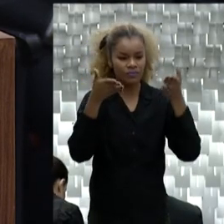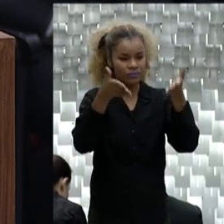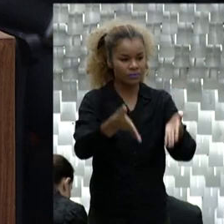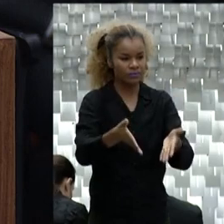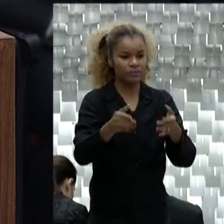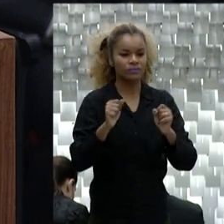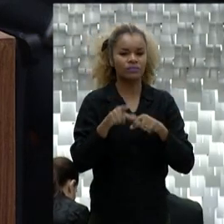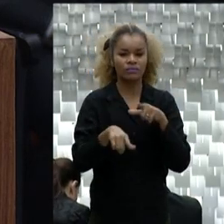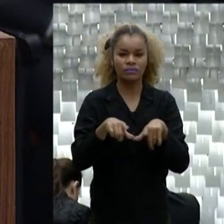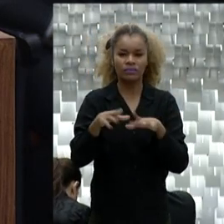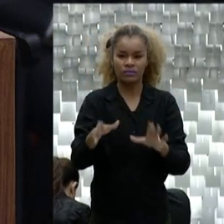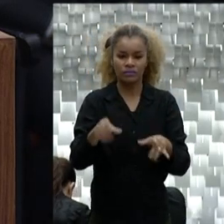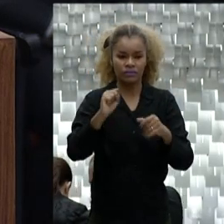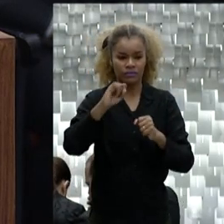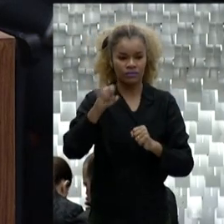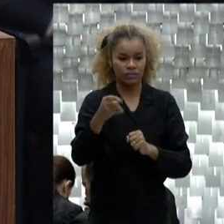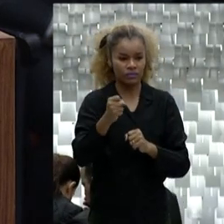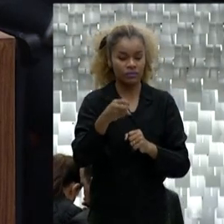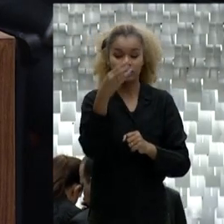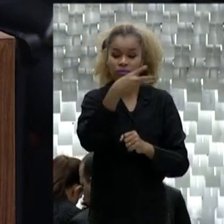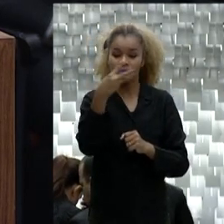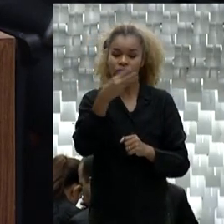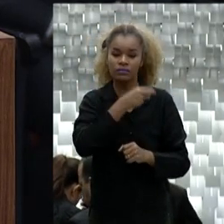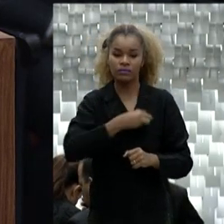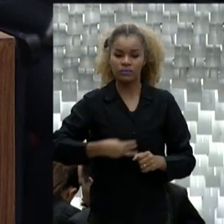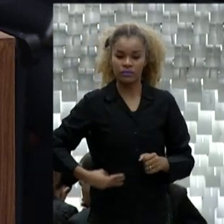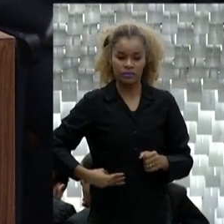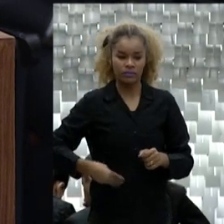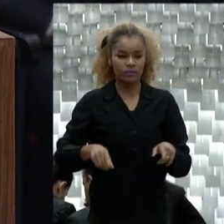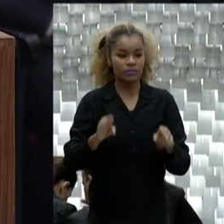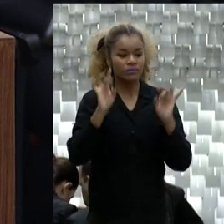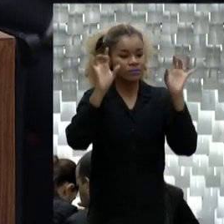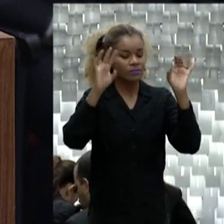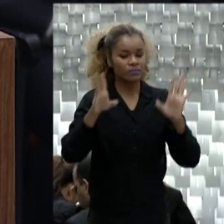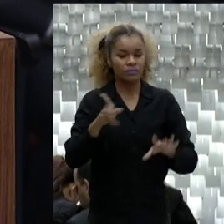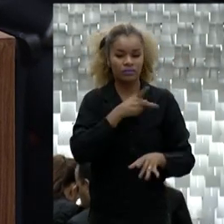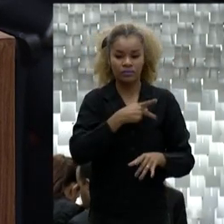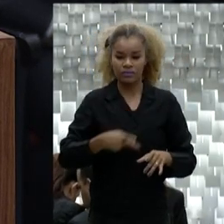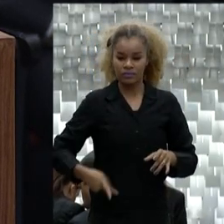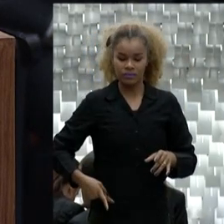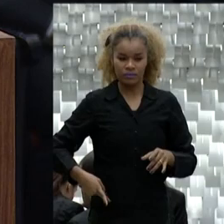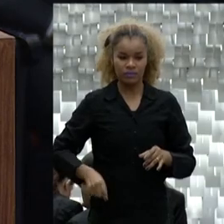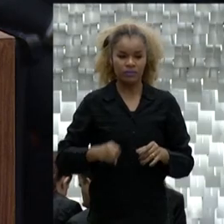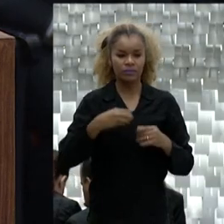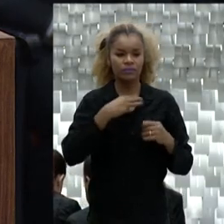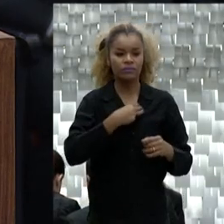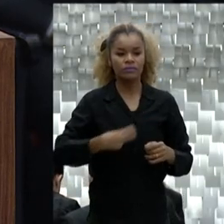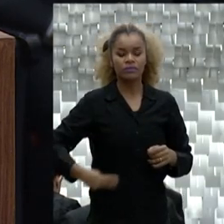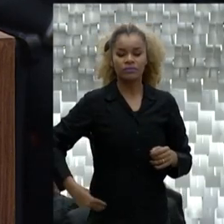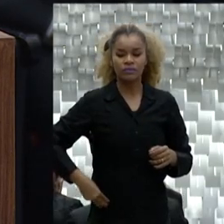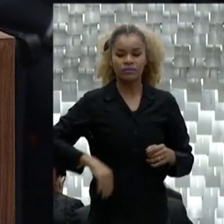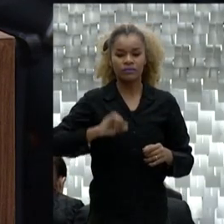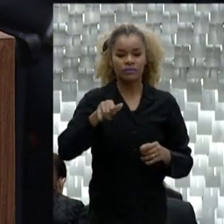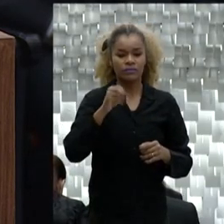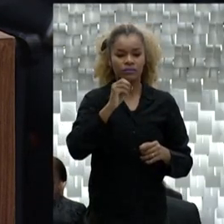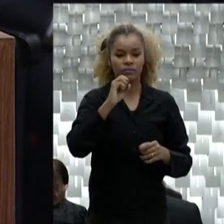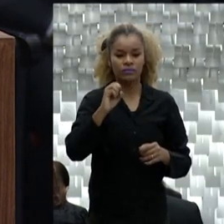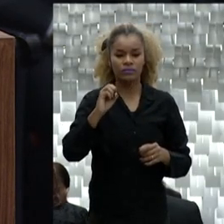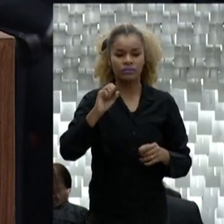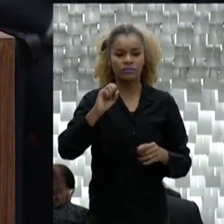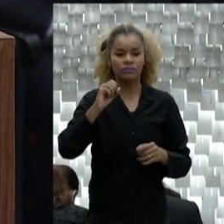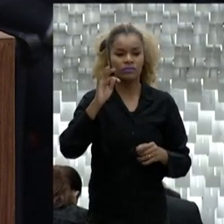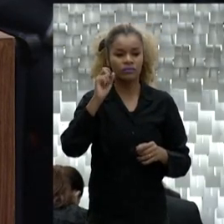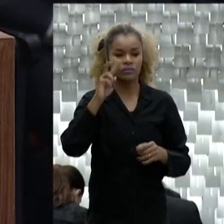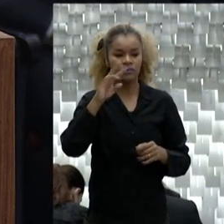casa, seus 33 ministros, especialmente seu presidente, o ministro João Otávio de